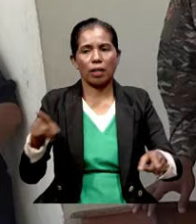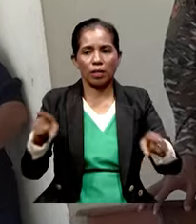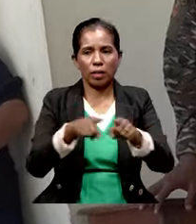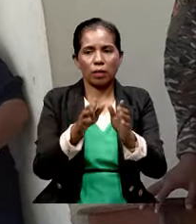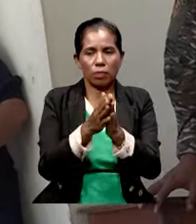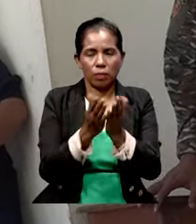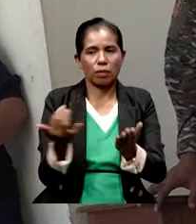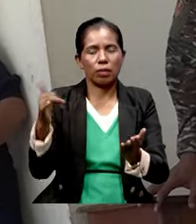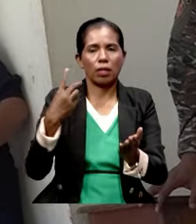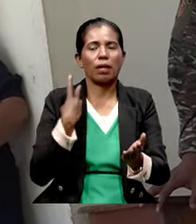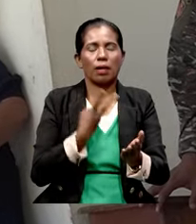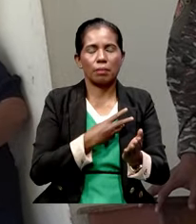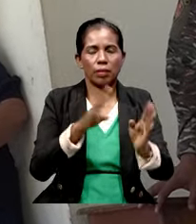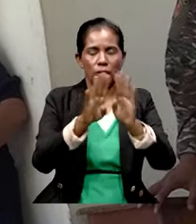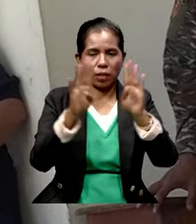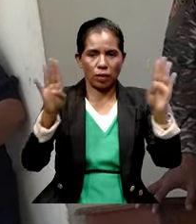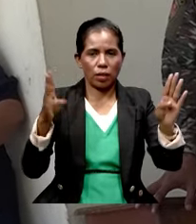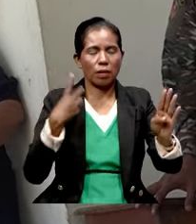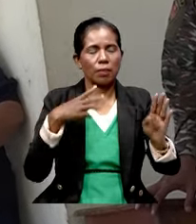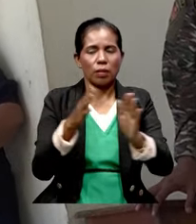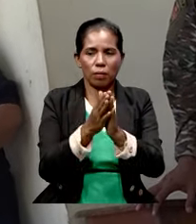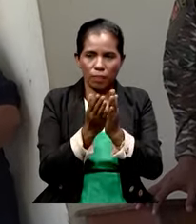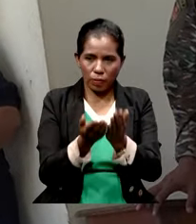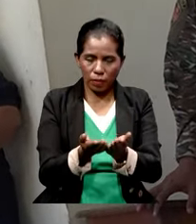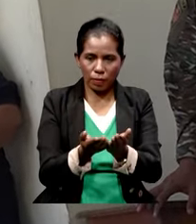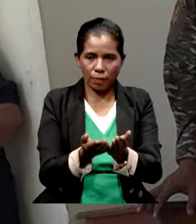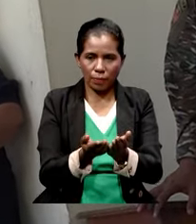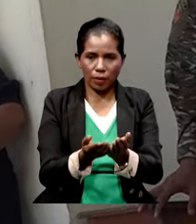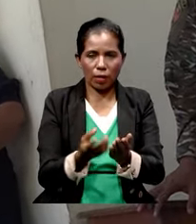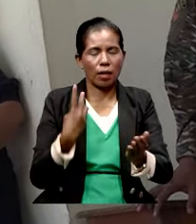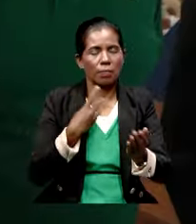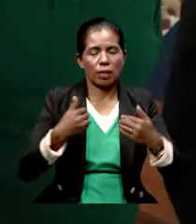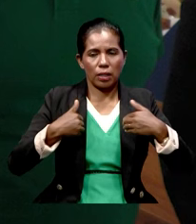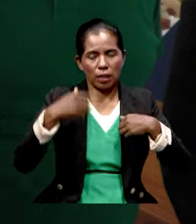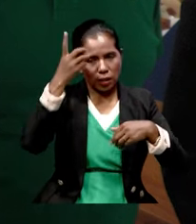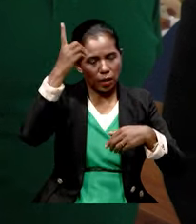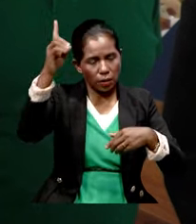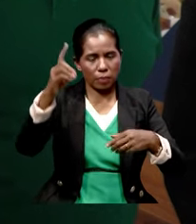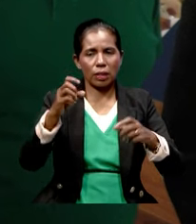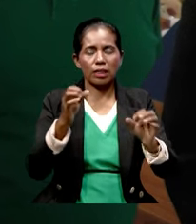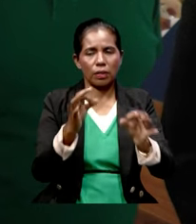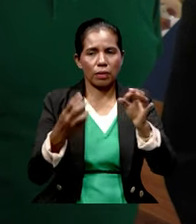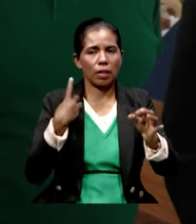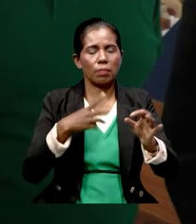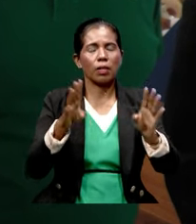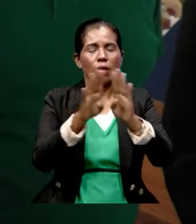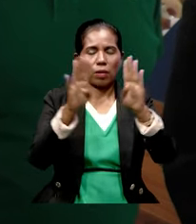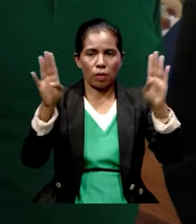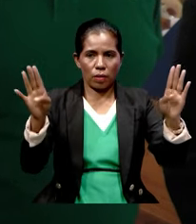livro sira a me selo que a me entam para a minha biblioteca e a me a me ida se a possibilidade a me selo que